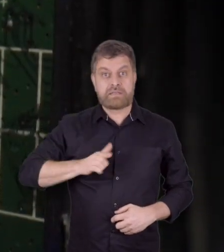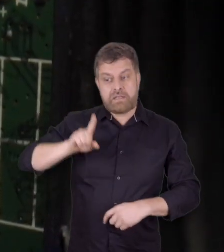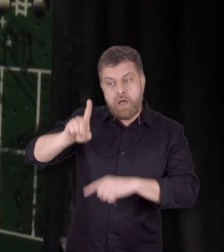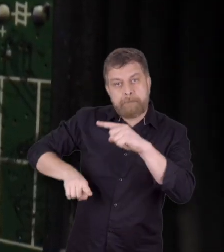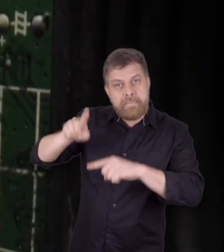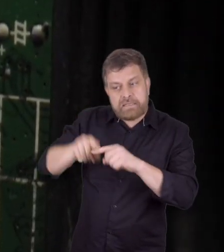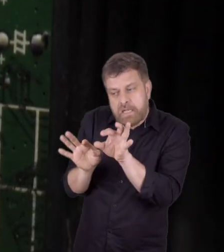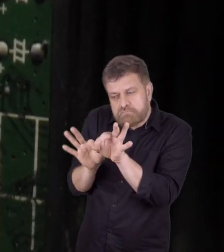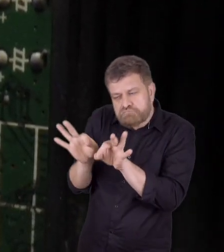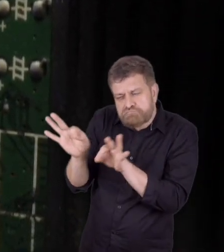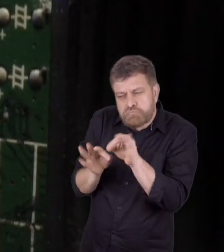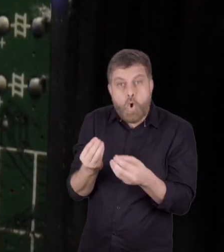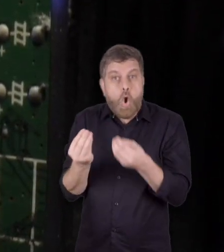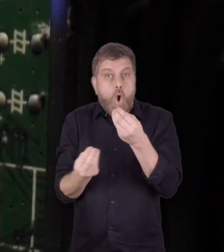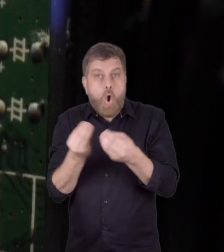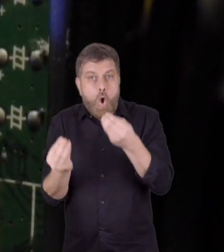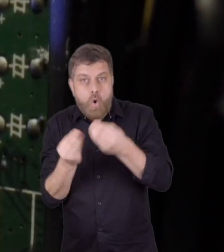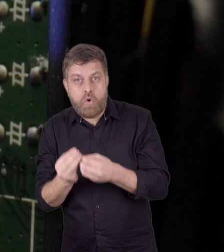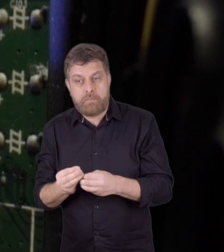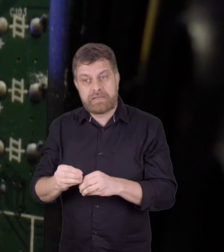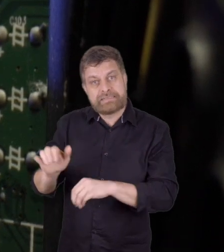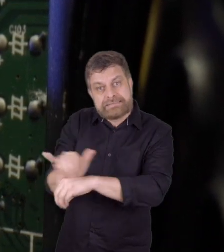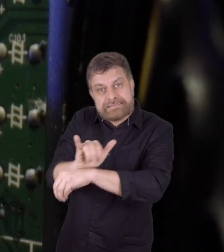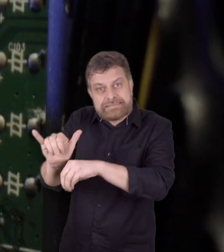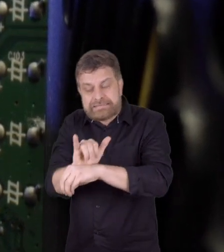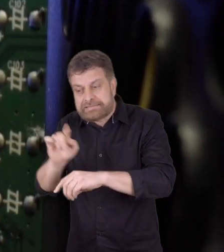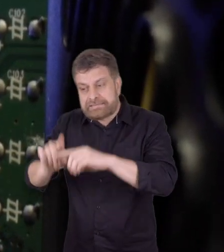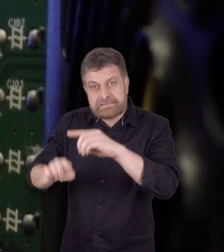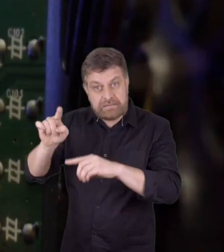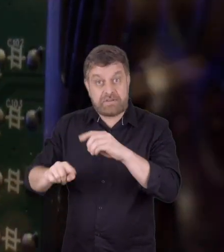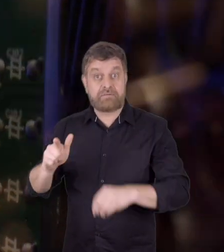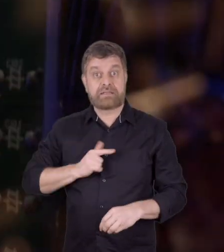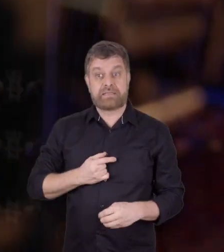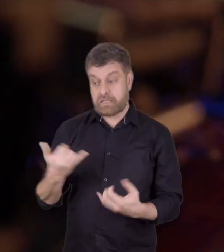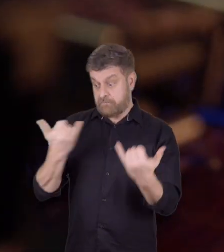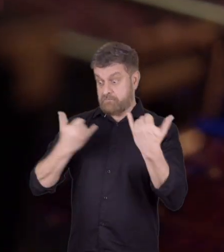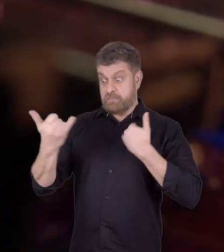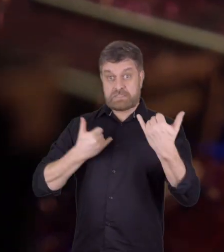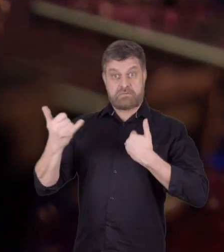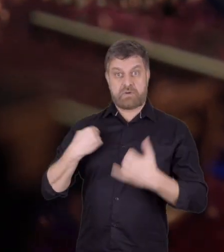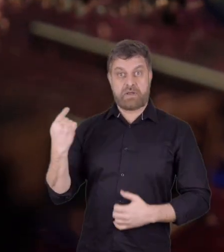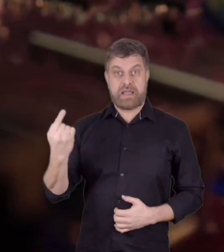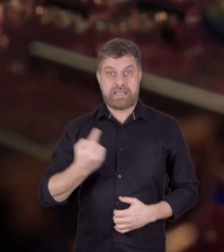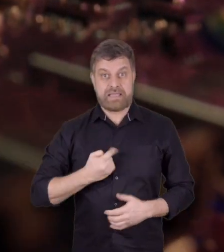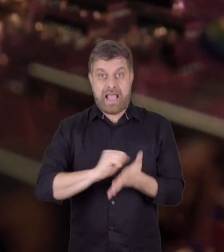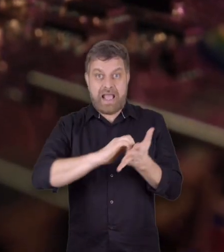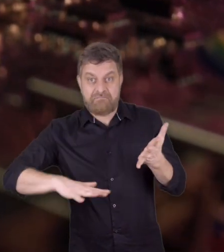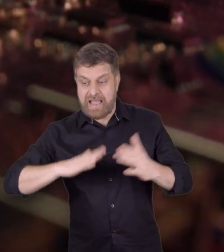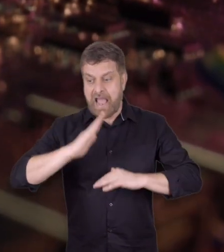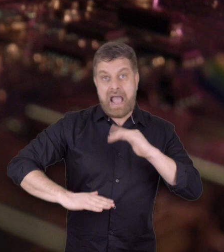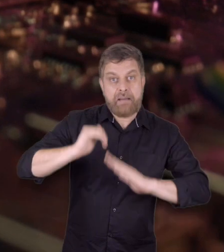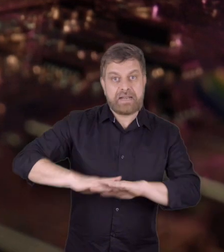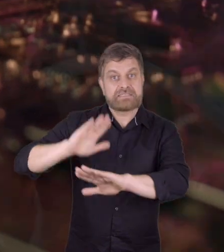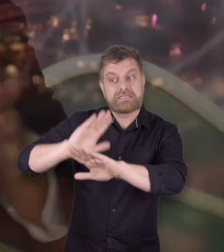dos arranjos de matéria, né, das formas da atividade da matéria, os diagramas de informação que direcionam